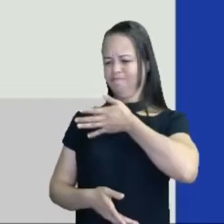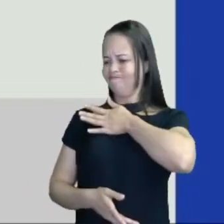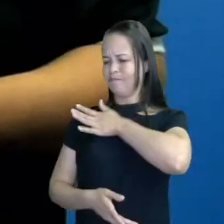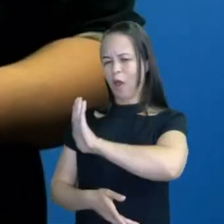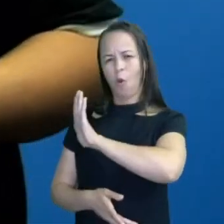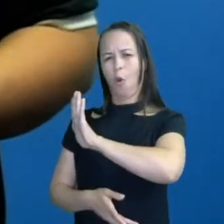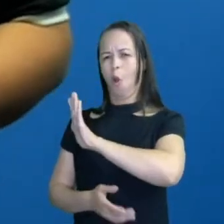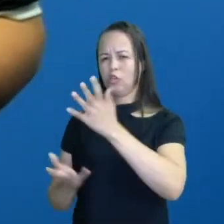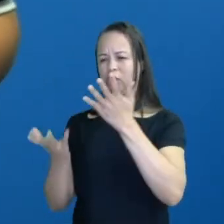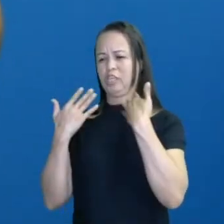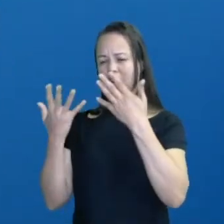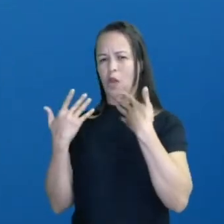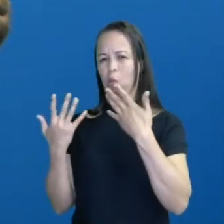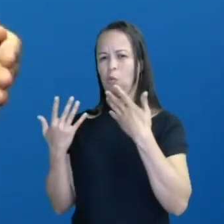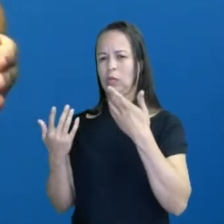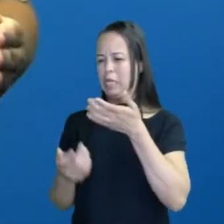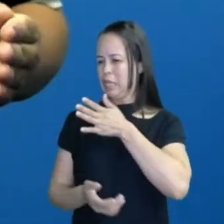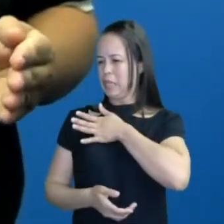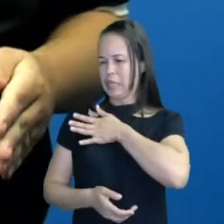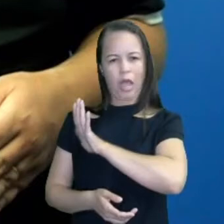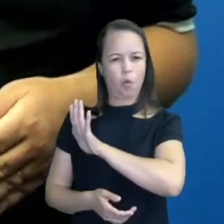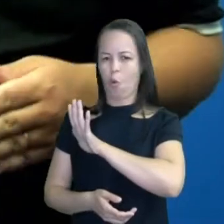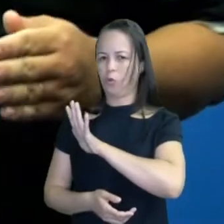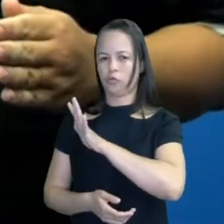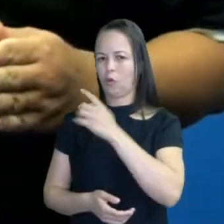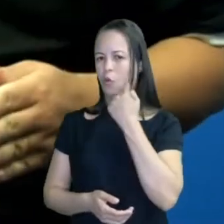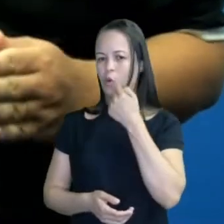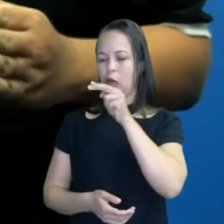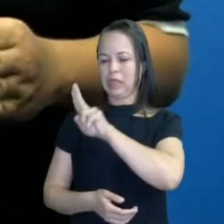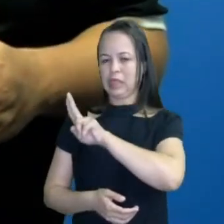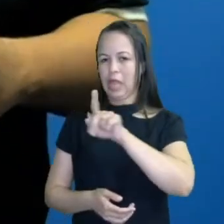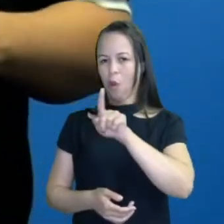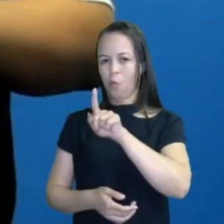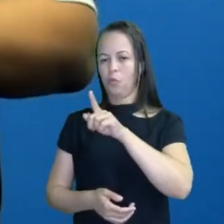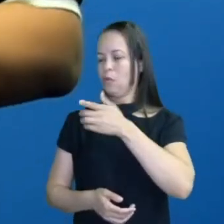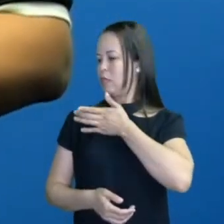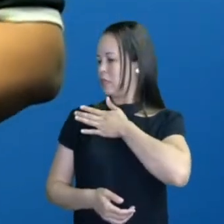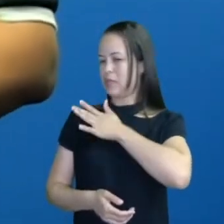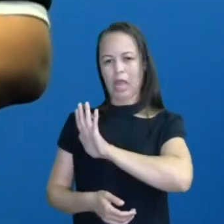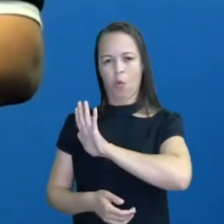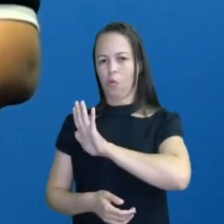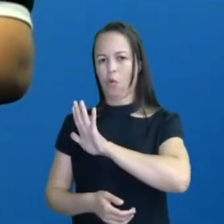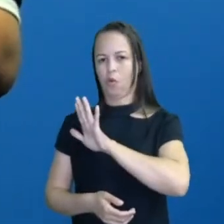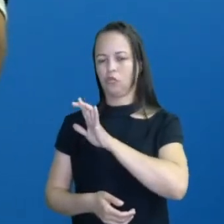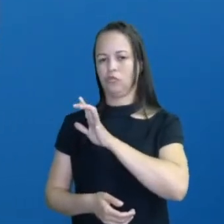negando. Se eu estou negando, automaticamente, ela será uma frase